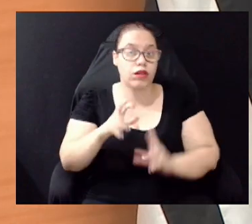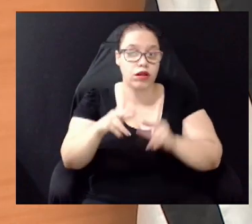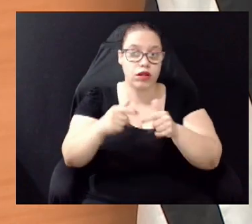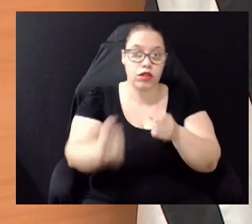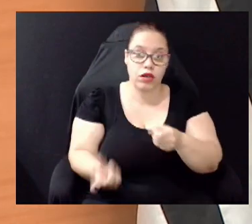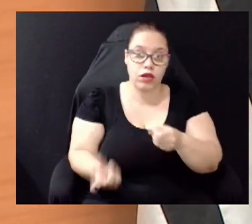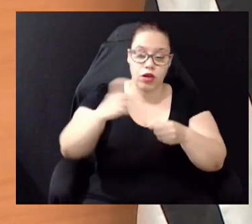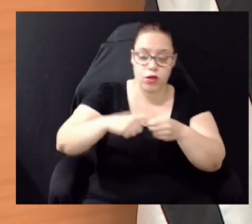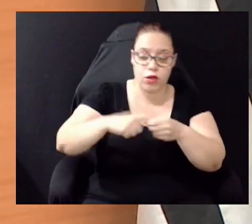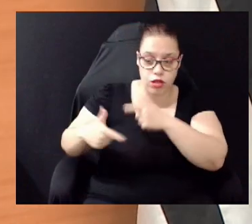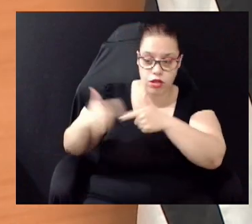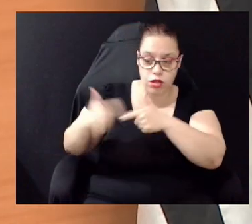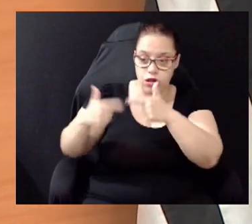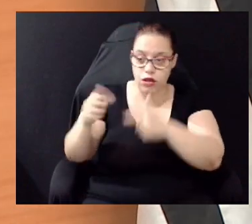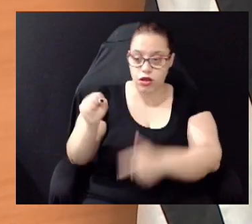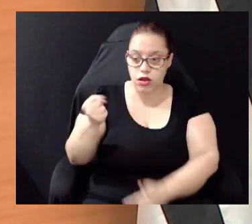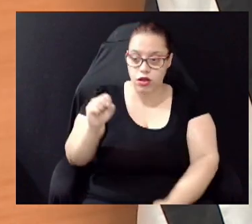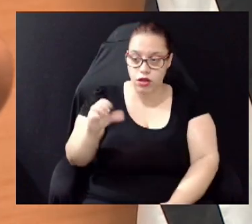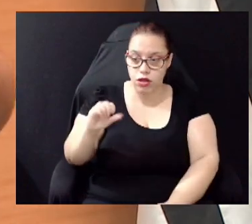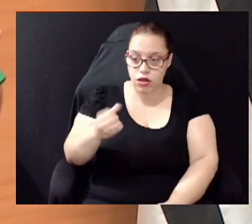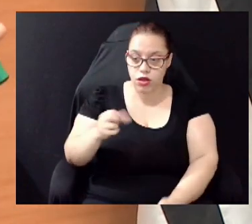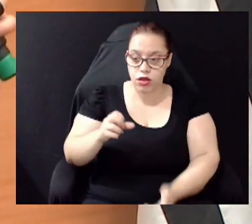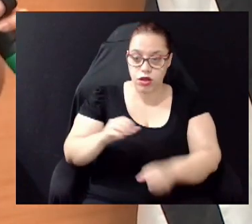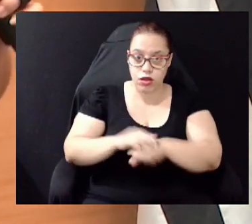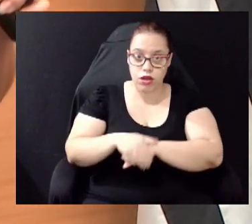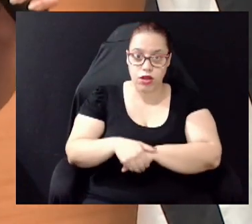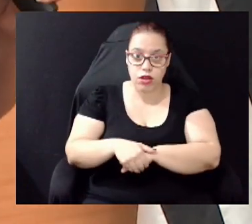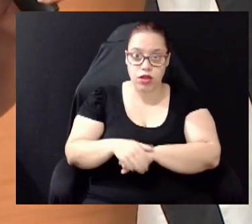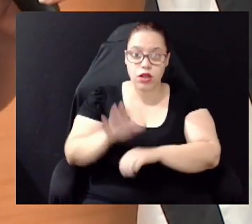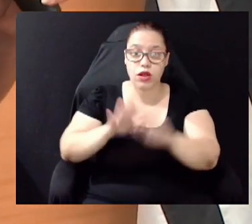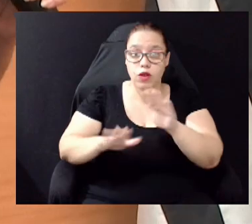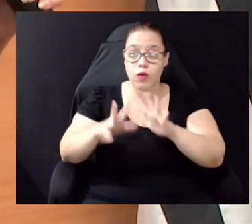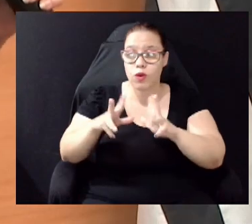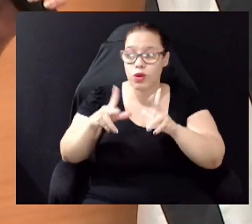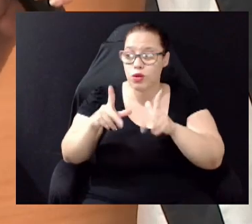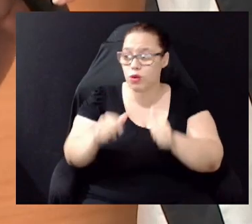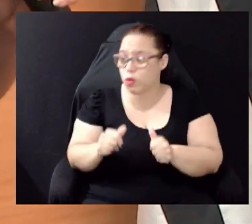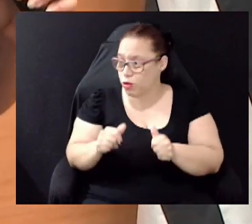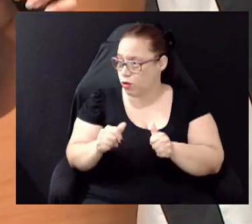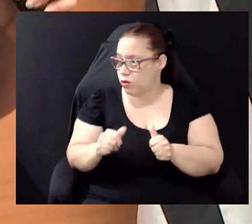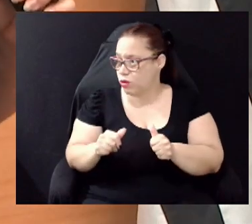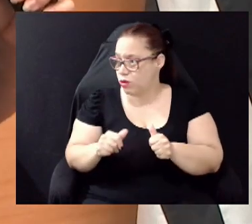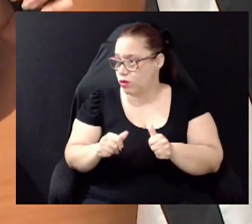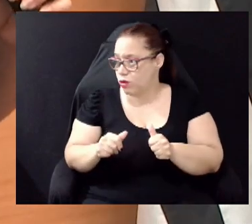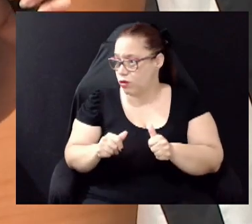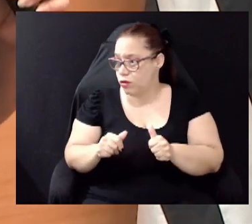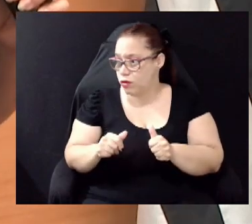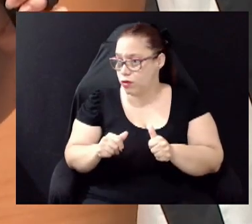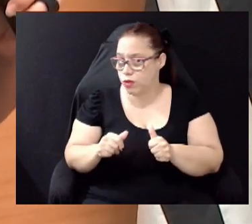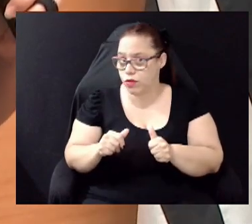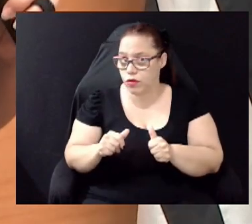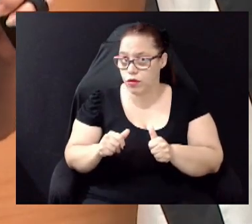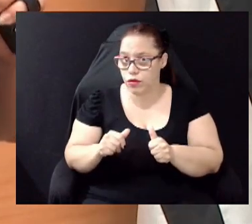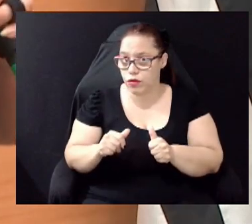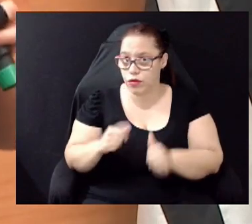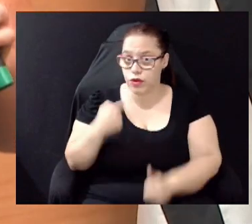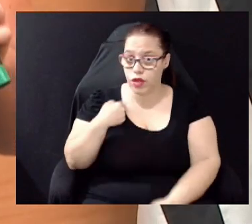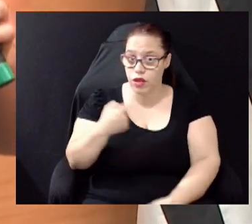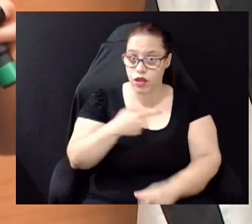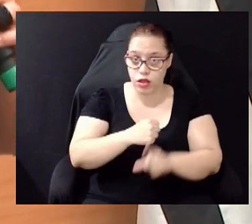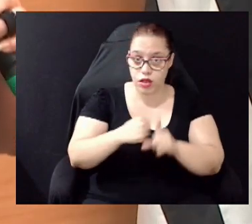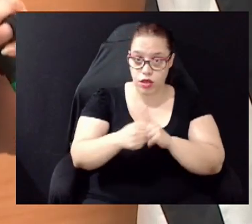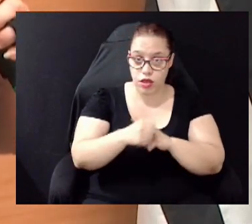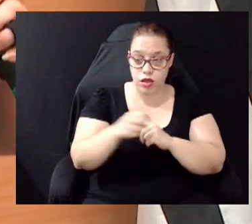trabalho 8, 9 horas da noite, ainda vai ter que cuidar de todo mundo. Então, a gente está falando, a nossa sociedade está doente,